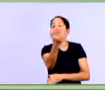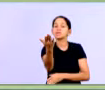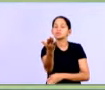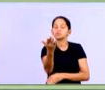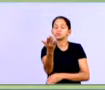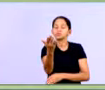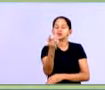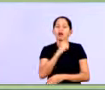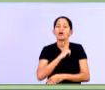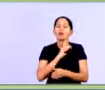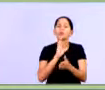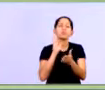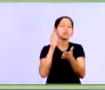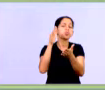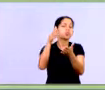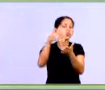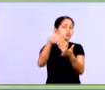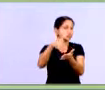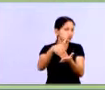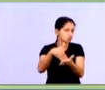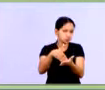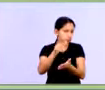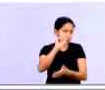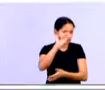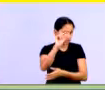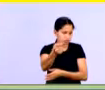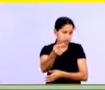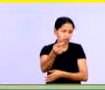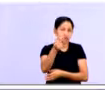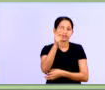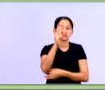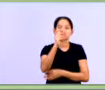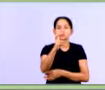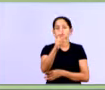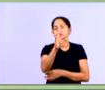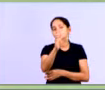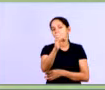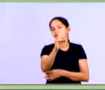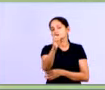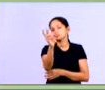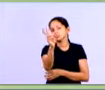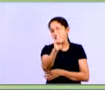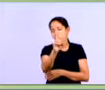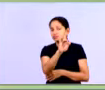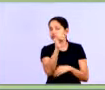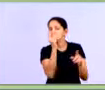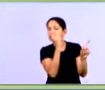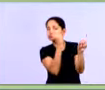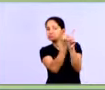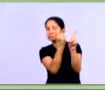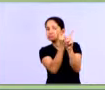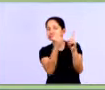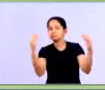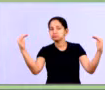último resultado negativo do meu fluxo de caixa. R$ 7.500. E a gente identifica aqui, ó. R$